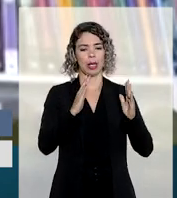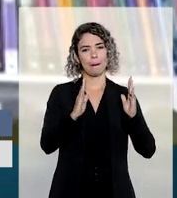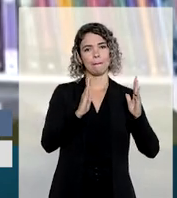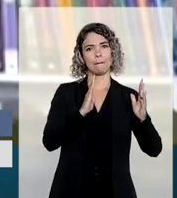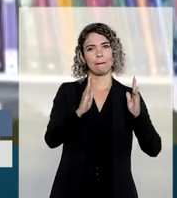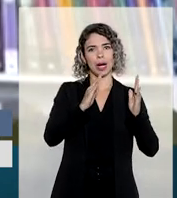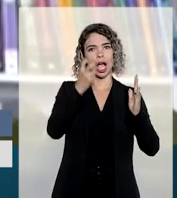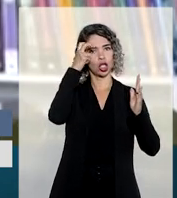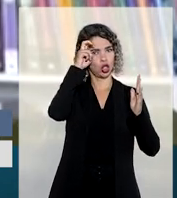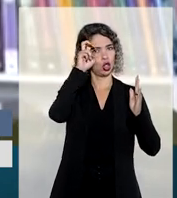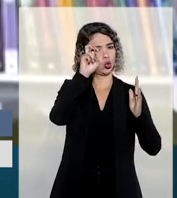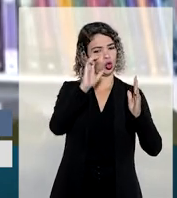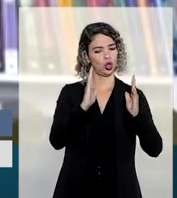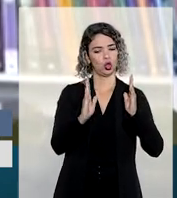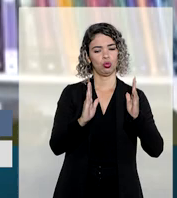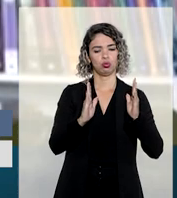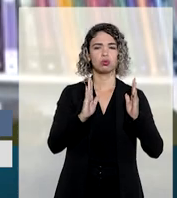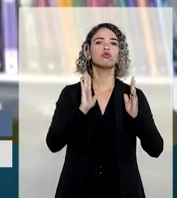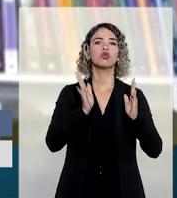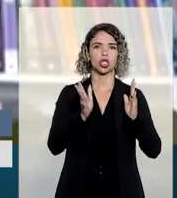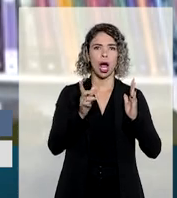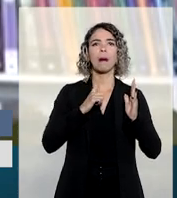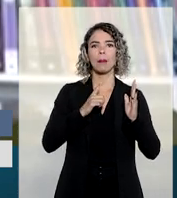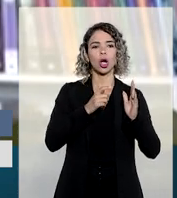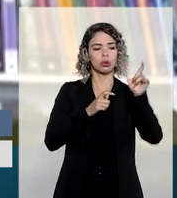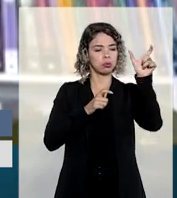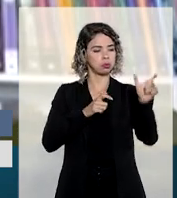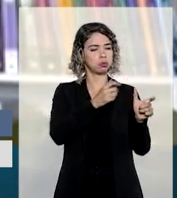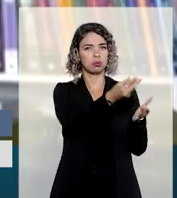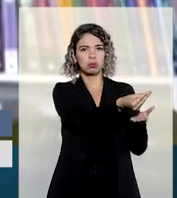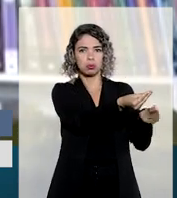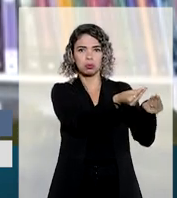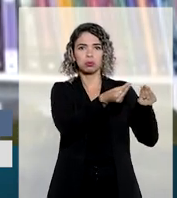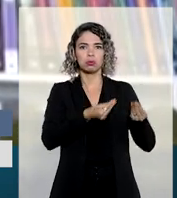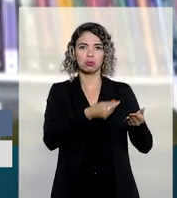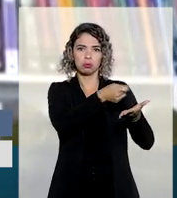prazo dentro dos 5 dias, né, a parte como no exemplo que o René trouxe,